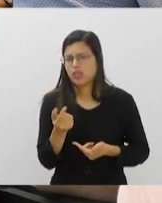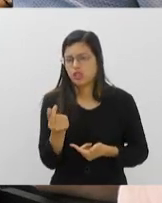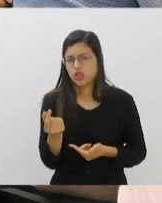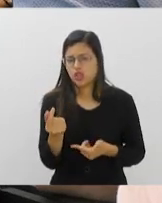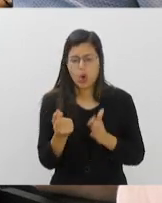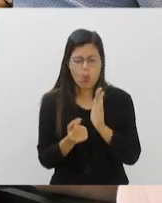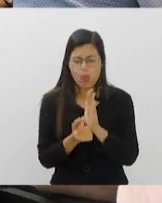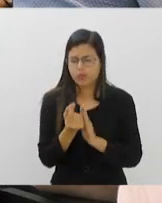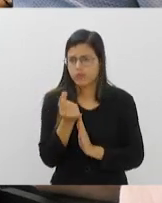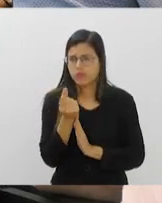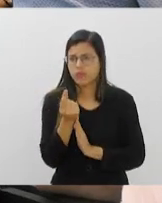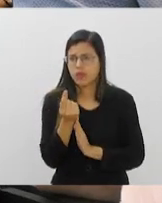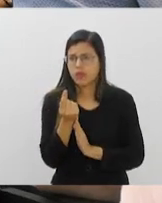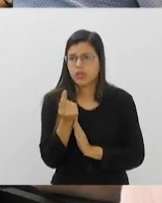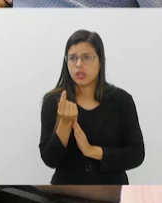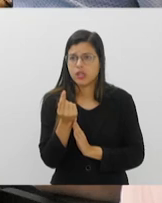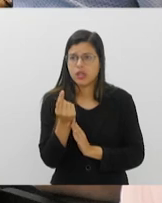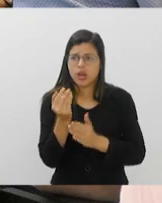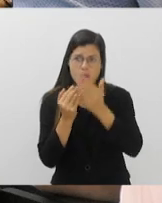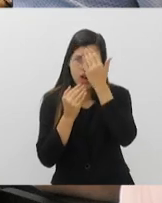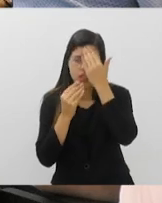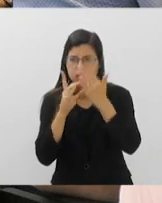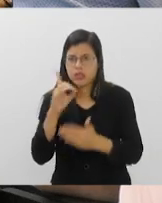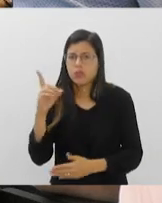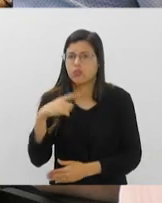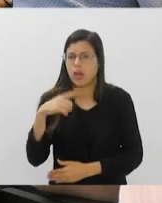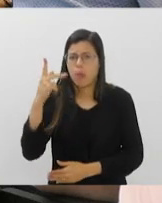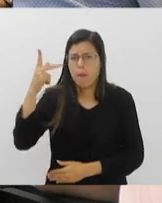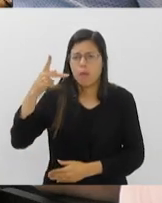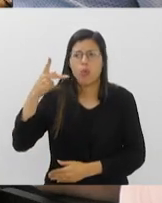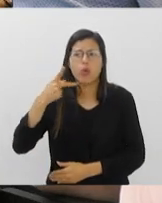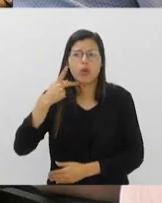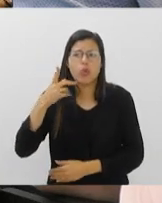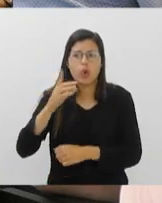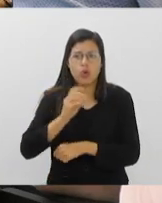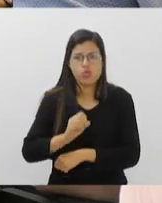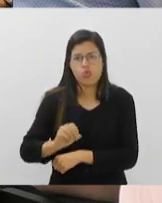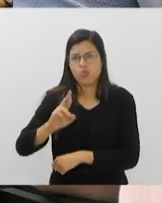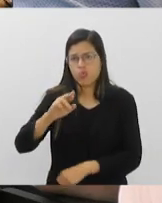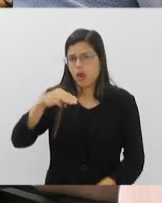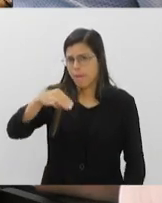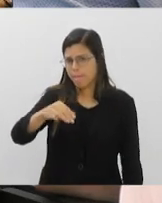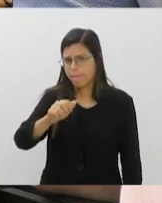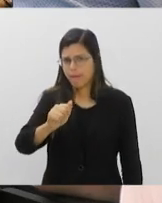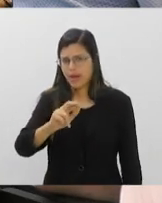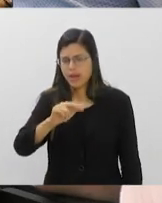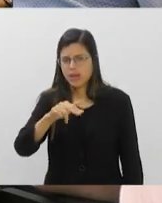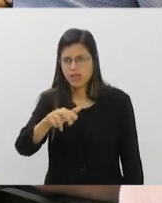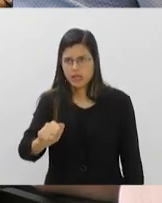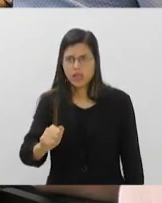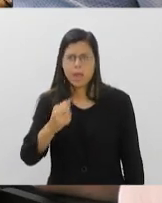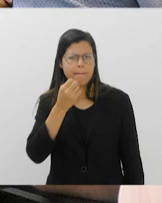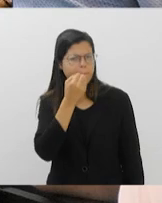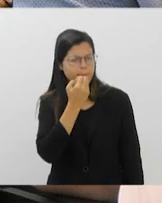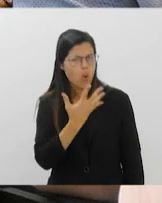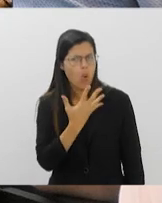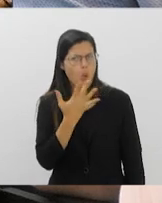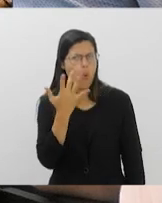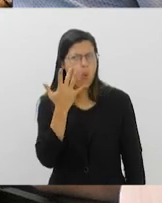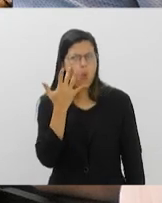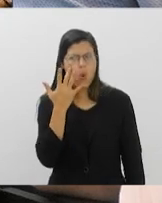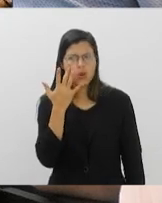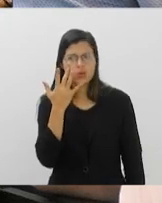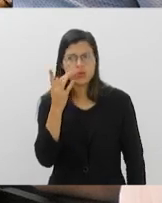graças a Deus acabou nós temos uma procuradora D Marina muito boa eu acho que a d